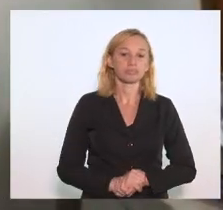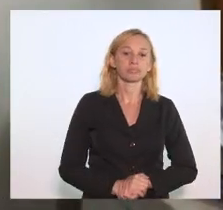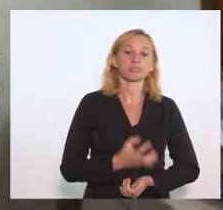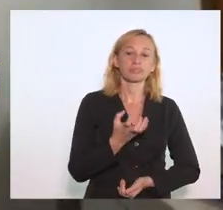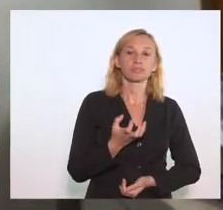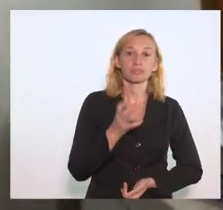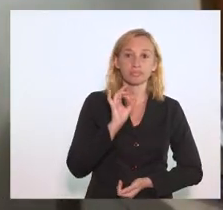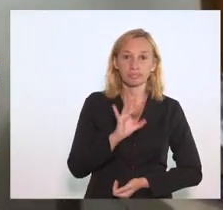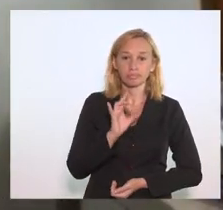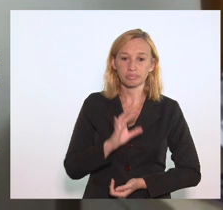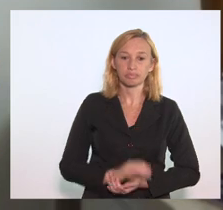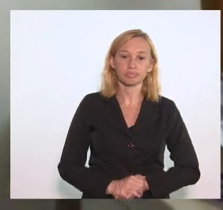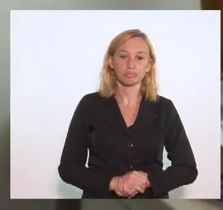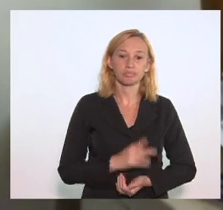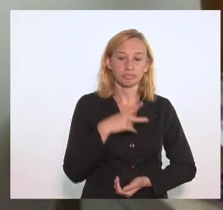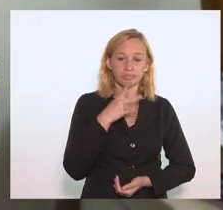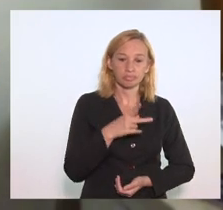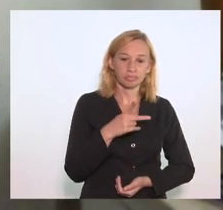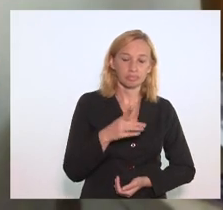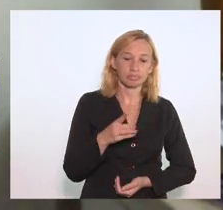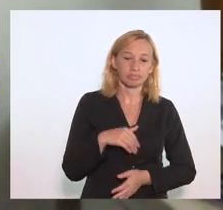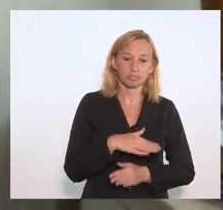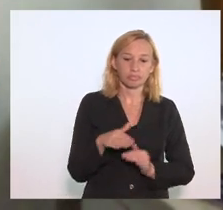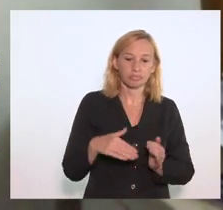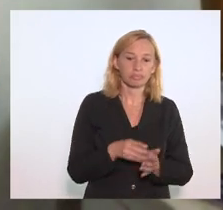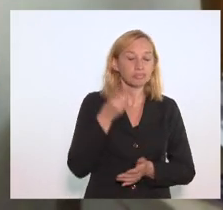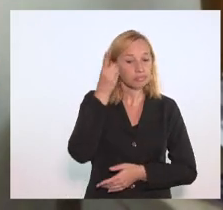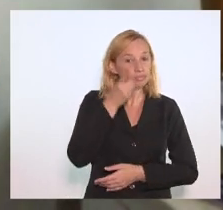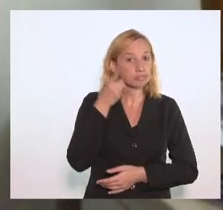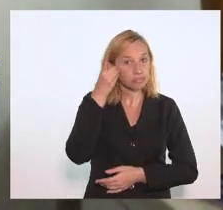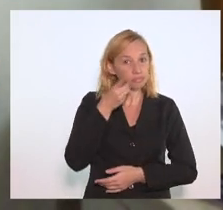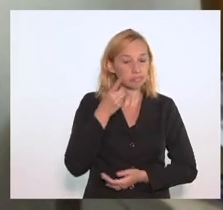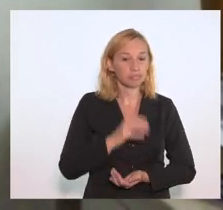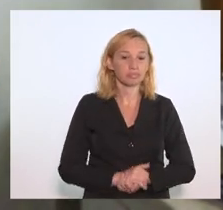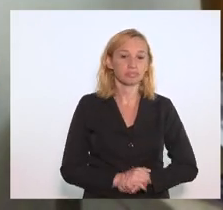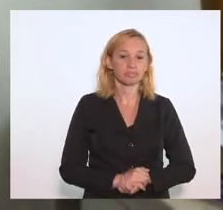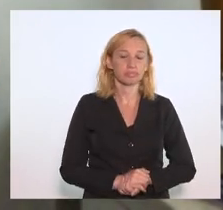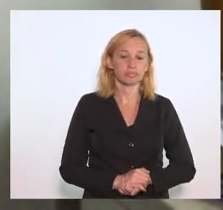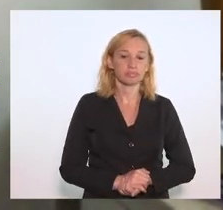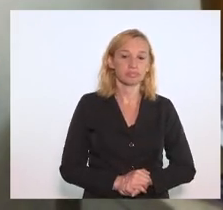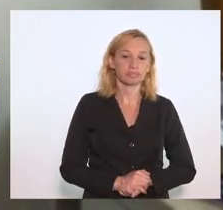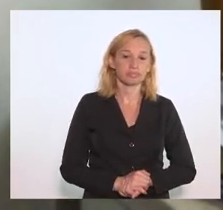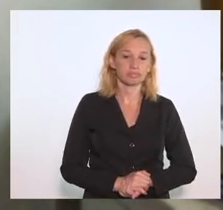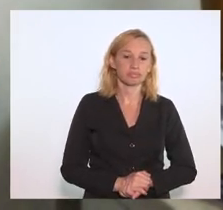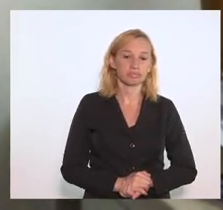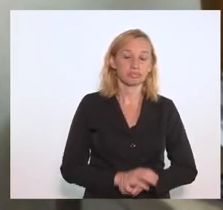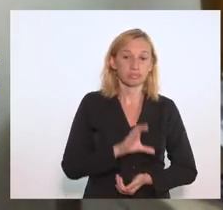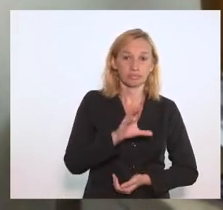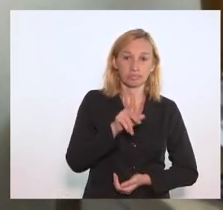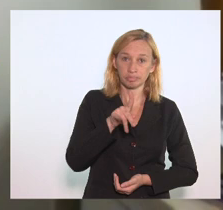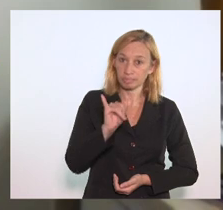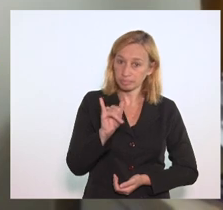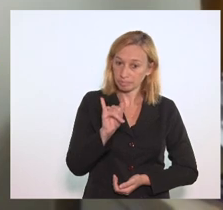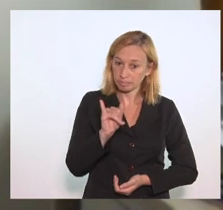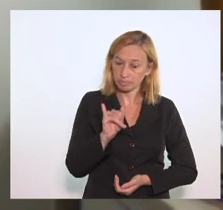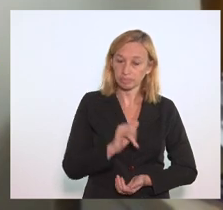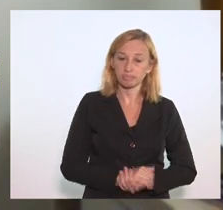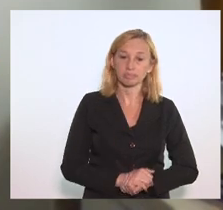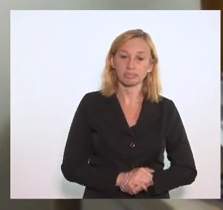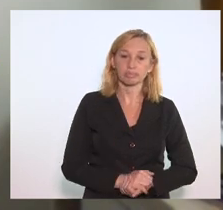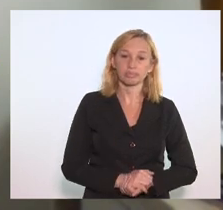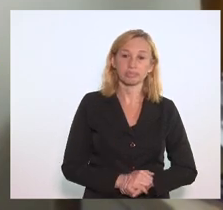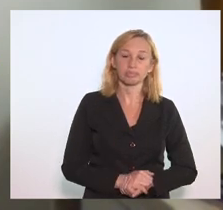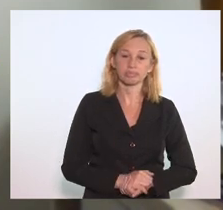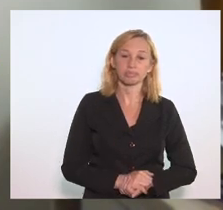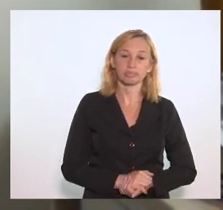só dizer às senhoras e senhores deputados que a presente CPI, com o escopo que